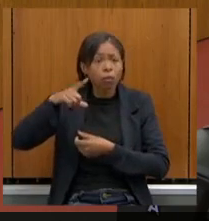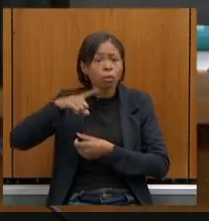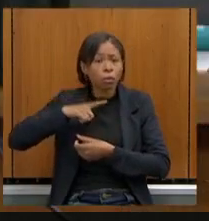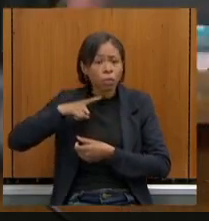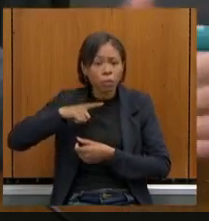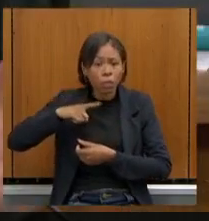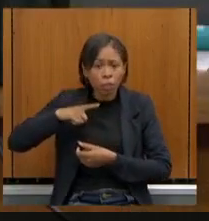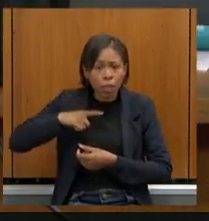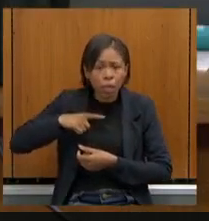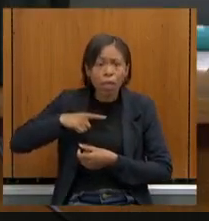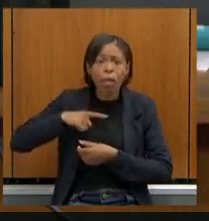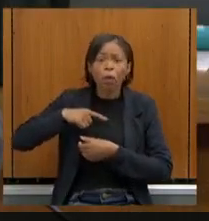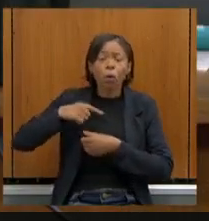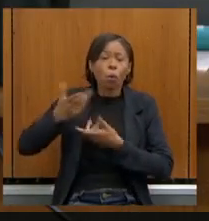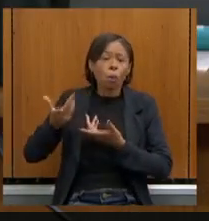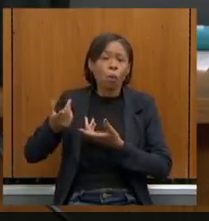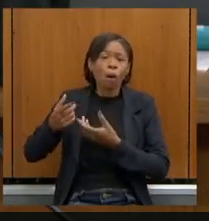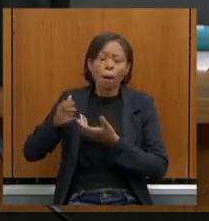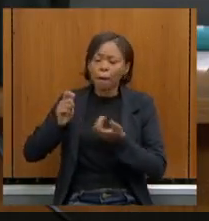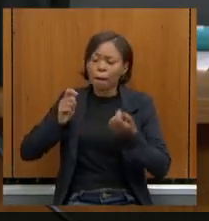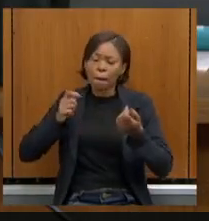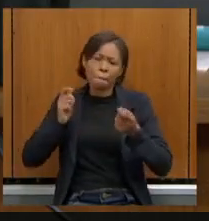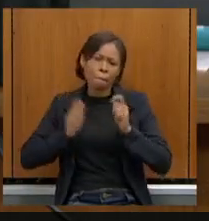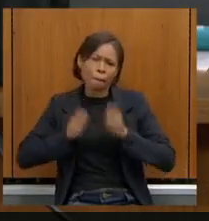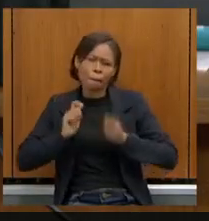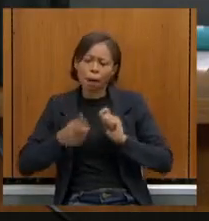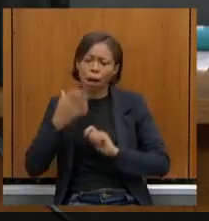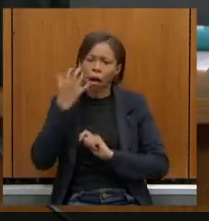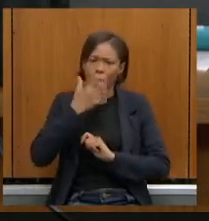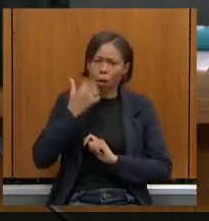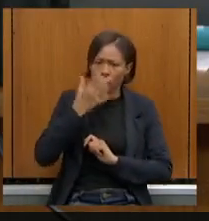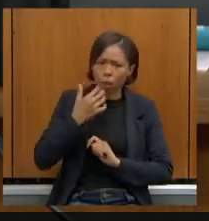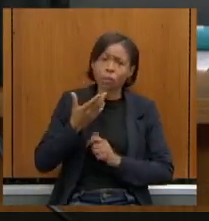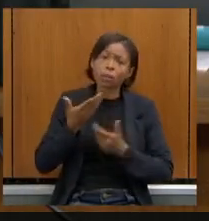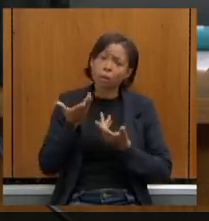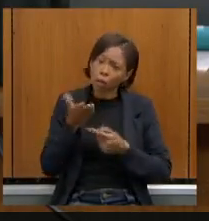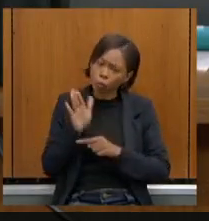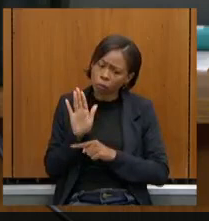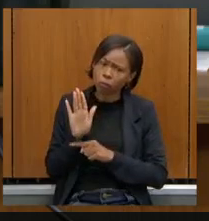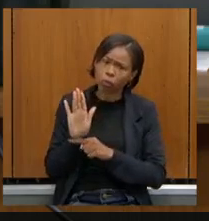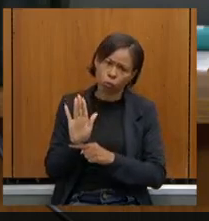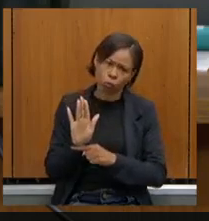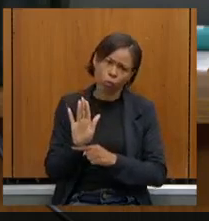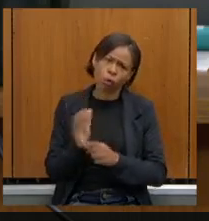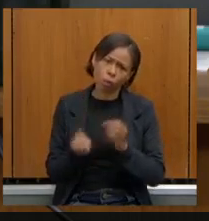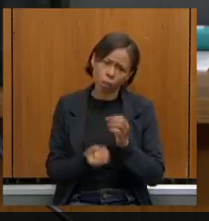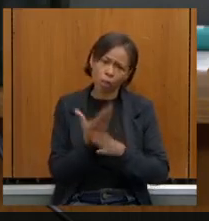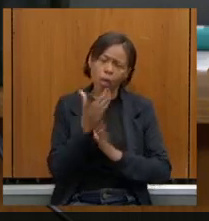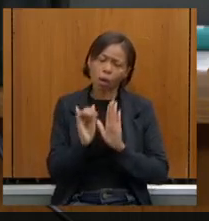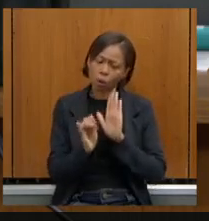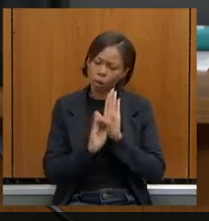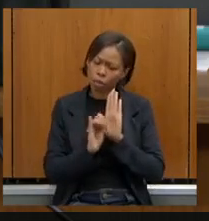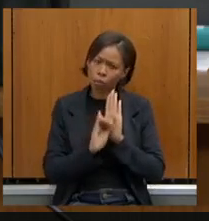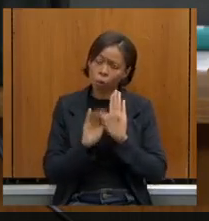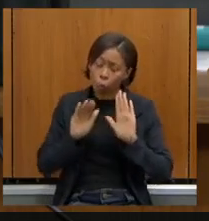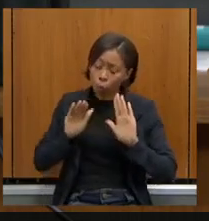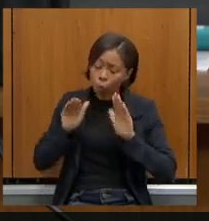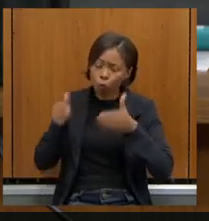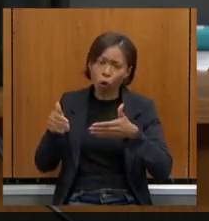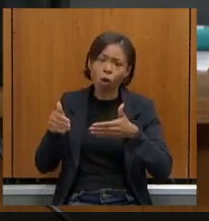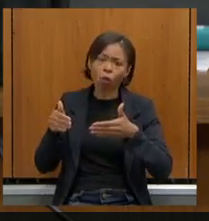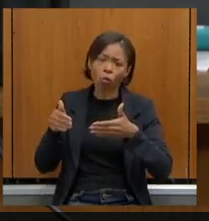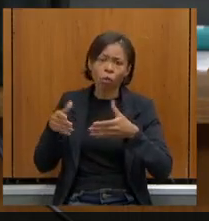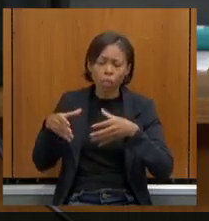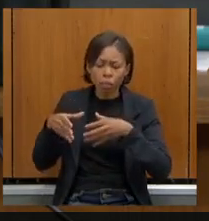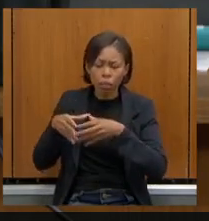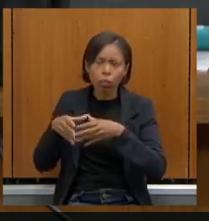tem uma história, que você disse, então, fortaleça por gentileza um edital específico para essas bandas. Eu mandei lá para essa